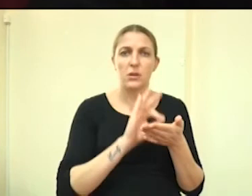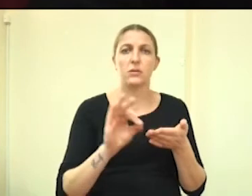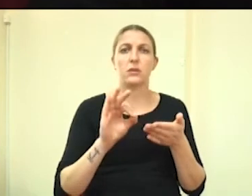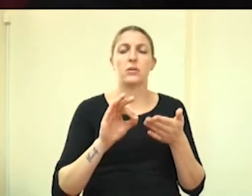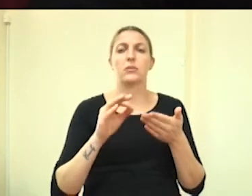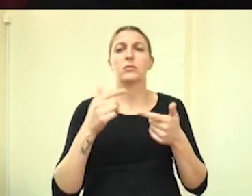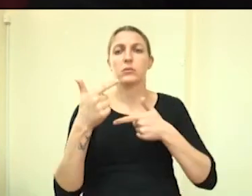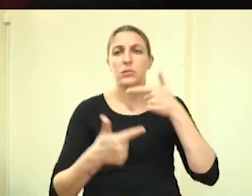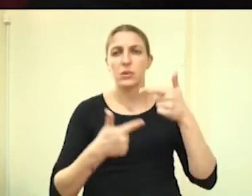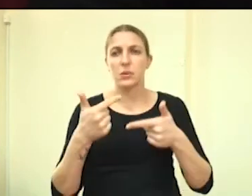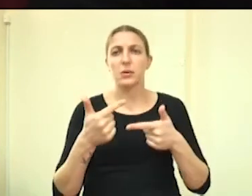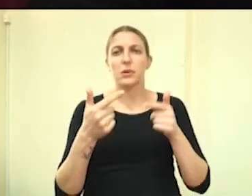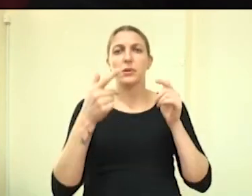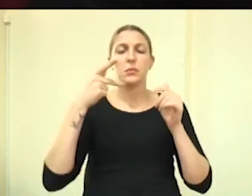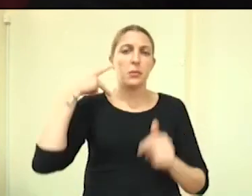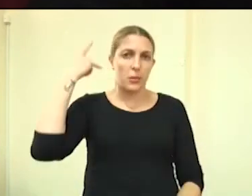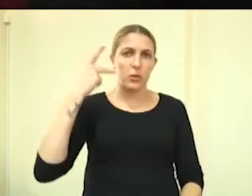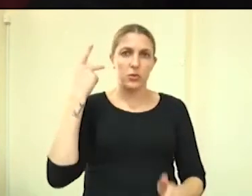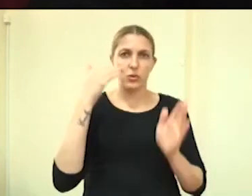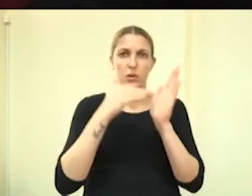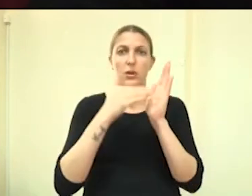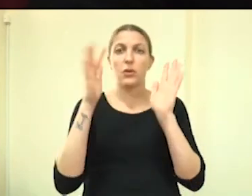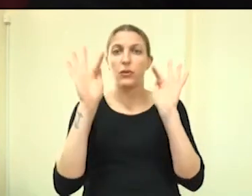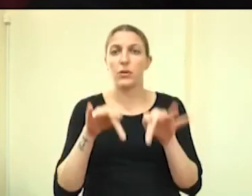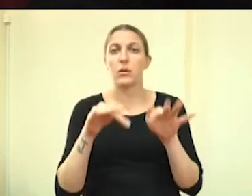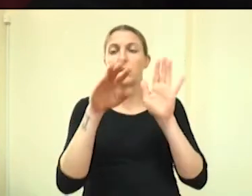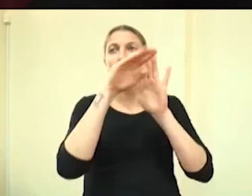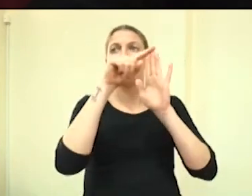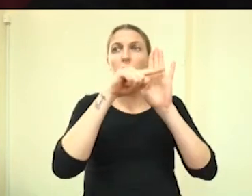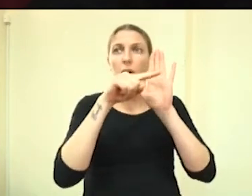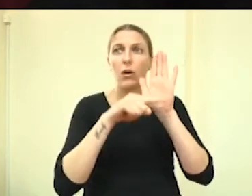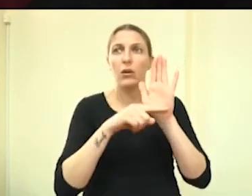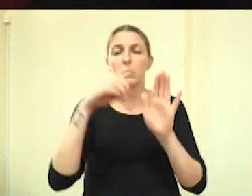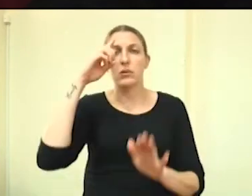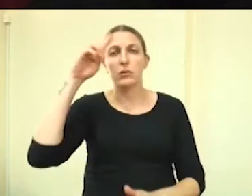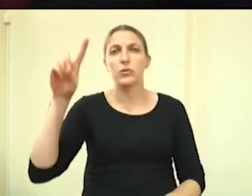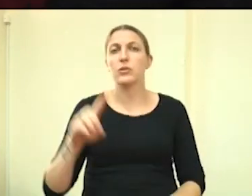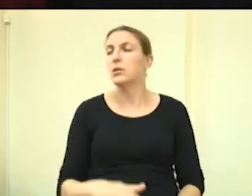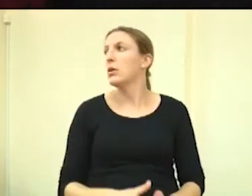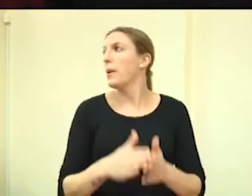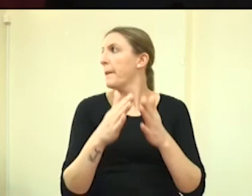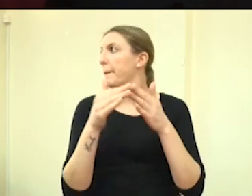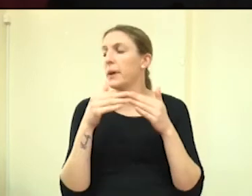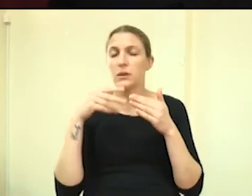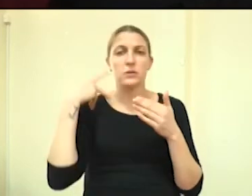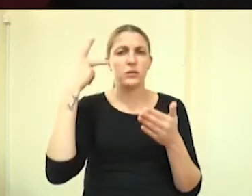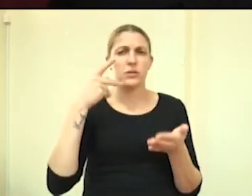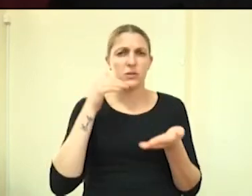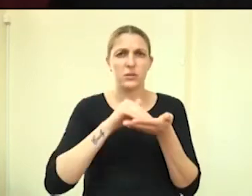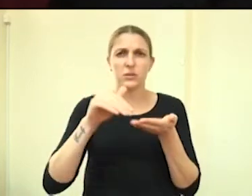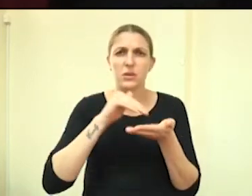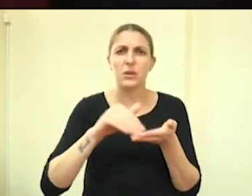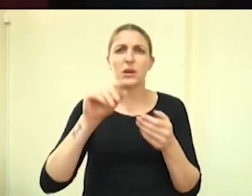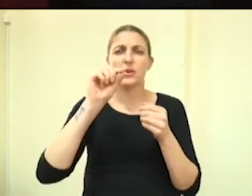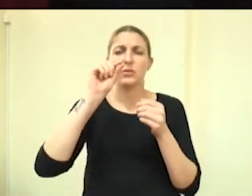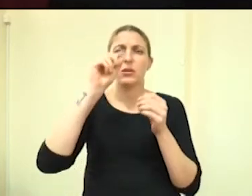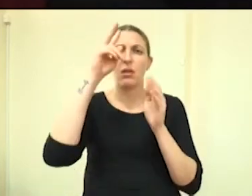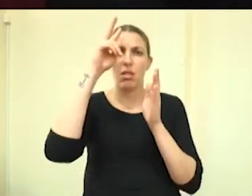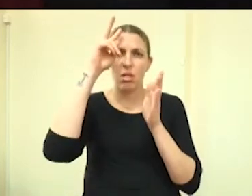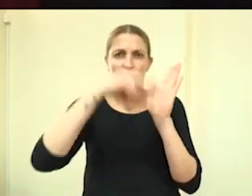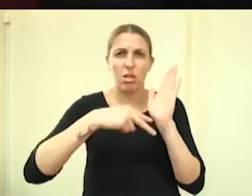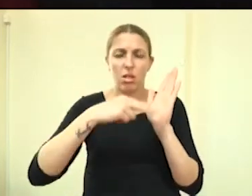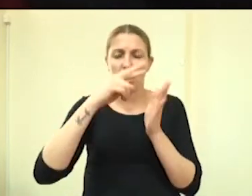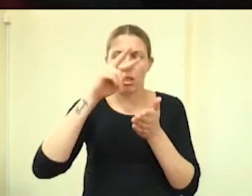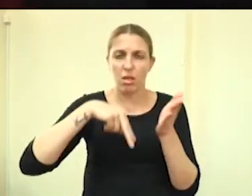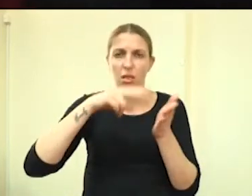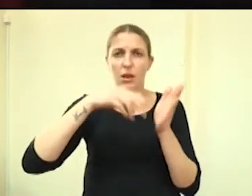ordem do dia. Solicito ao vereador secretário, então, que proceda à leitura do ofício de solicitação de urgência urgentíssima do projeto de lei